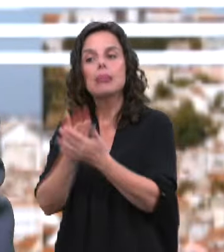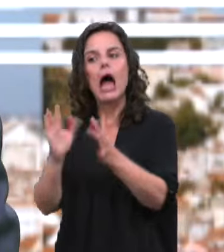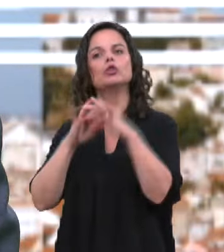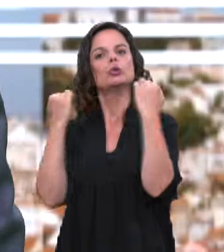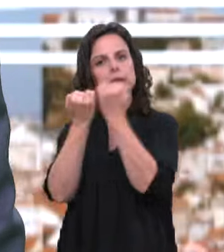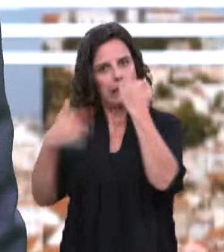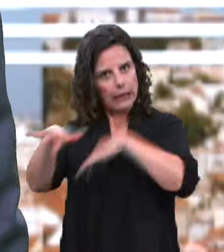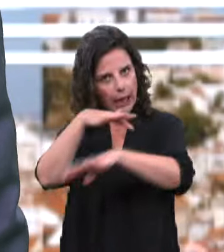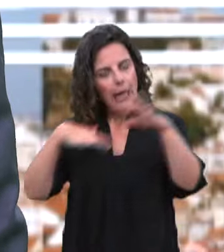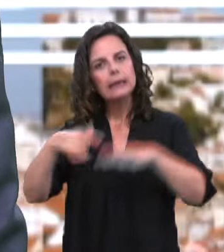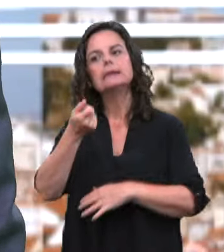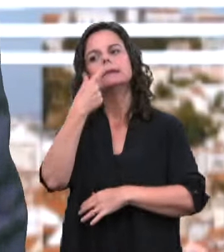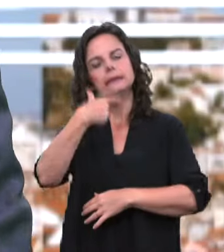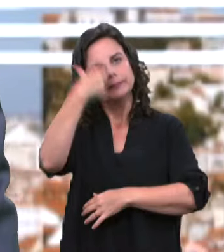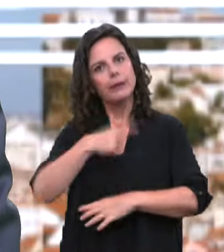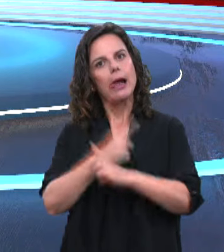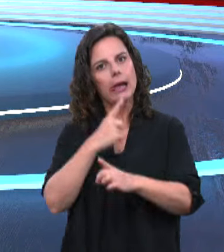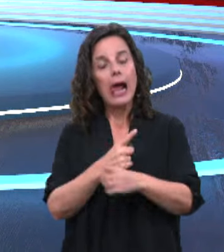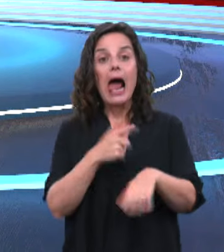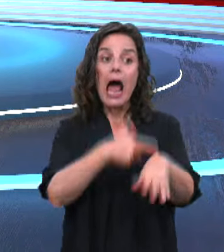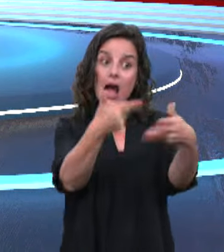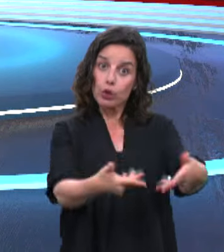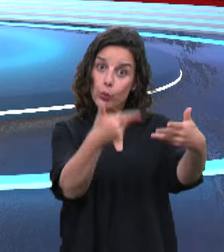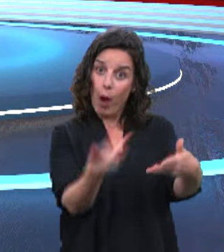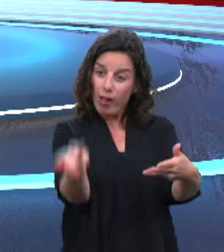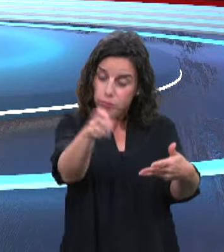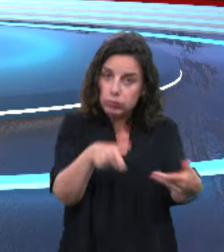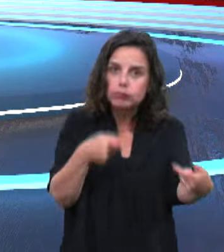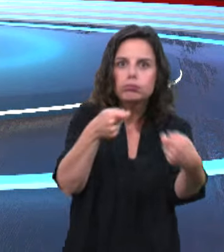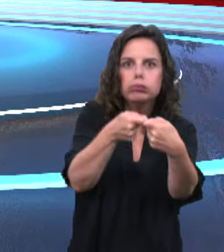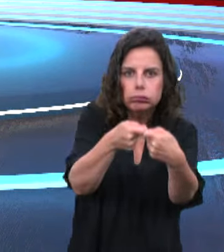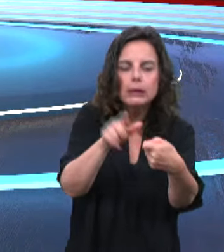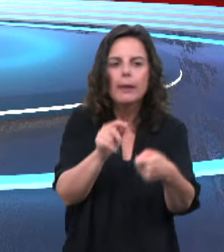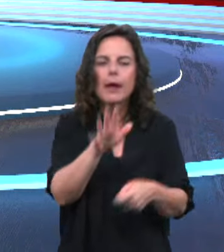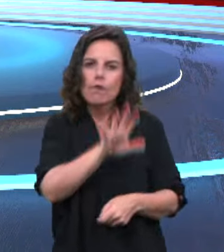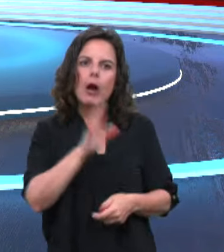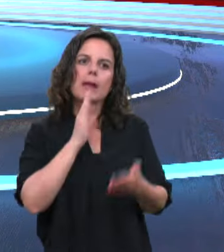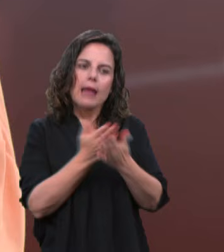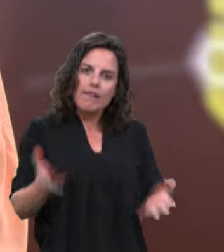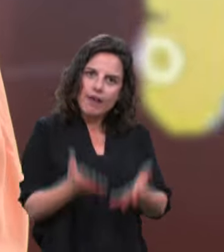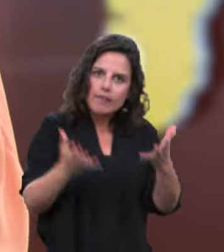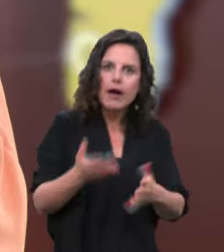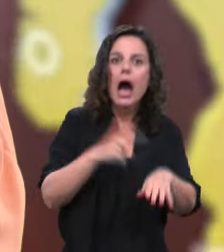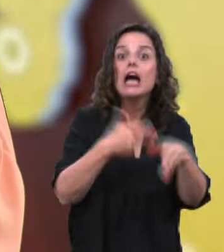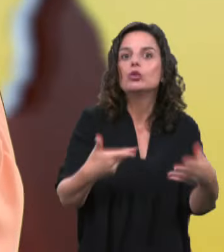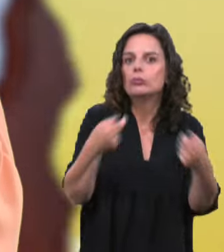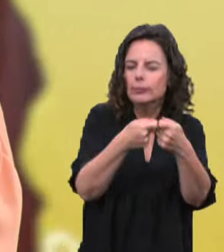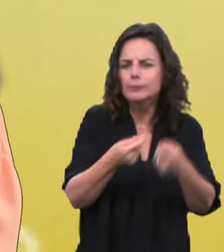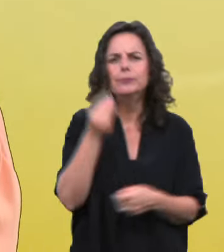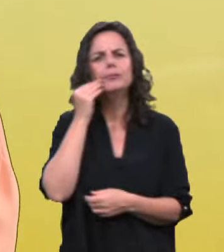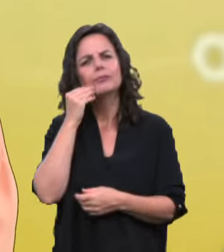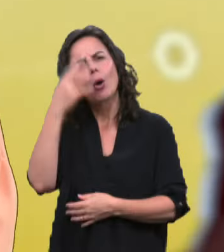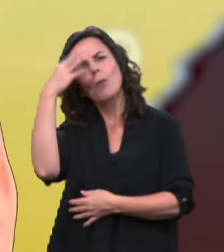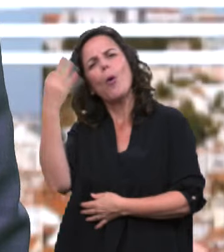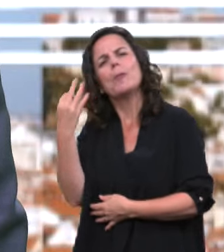os farmacêuticos se mantêm atualizados e que é um mecanismo de estimular essa atualização. E como é que é o comportamento